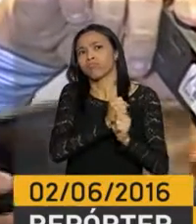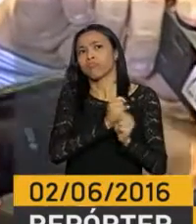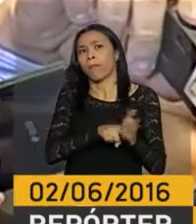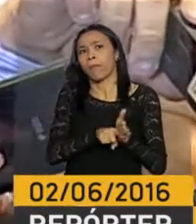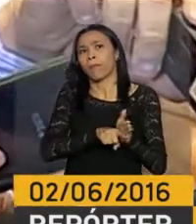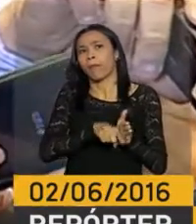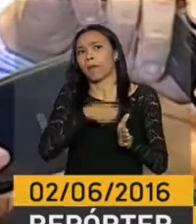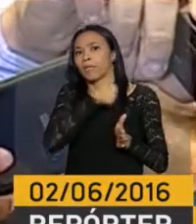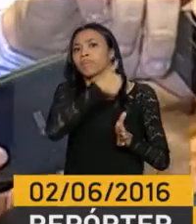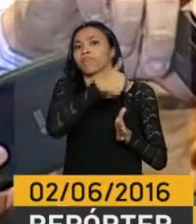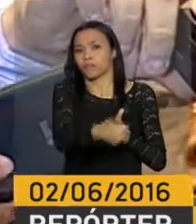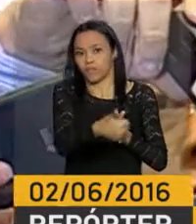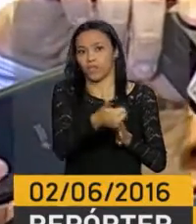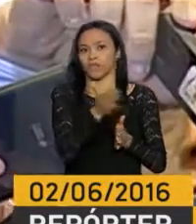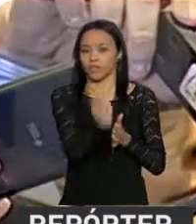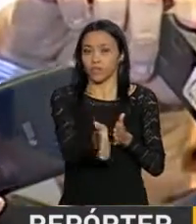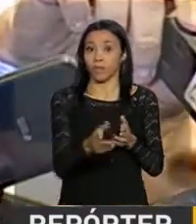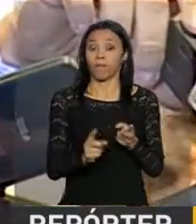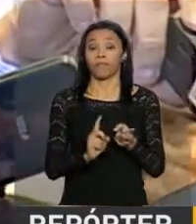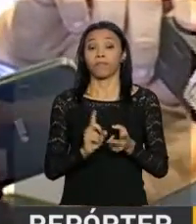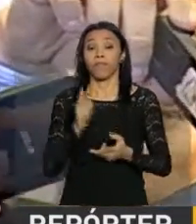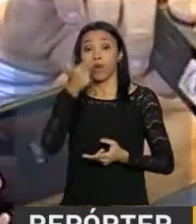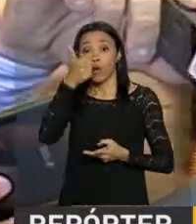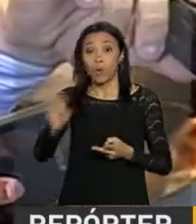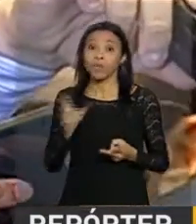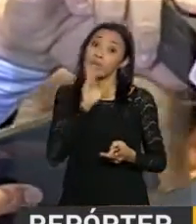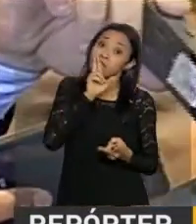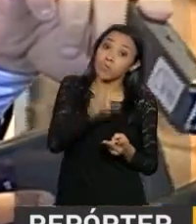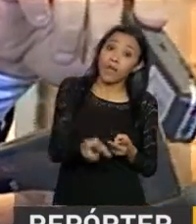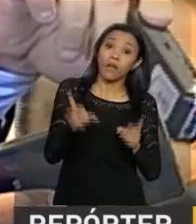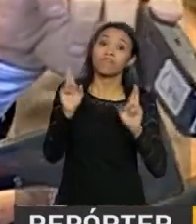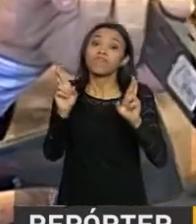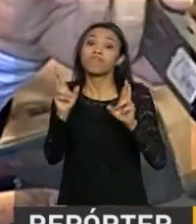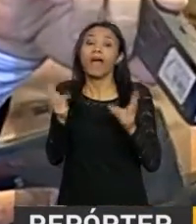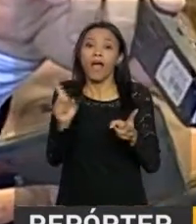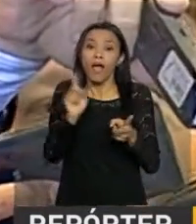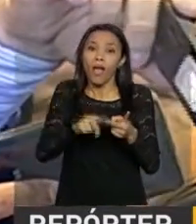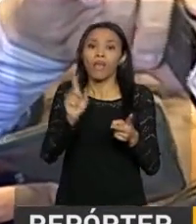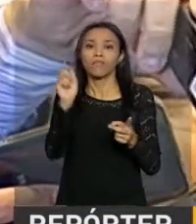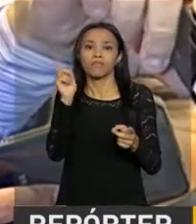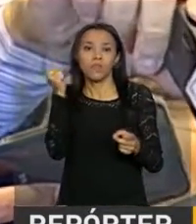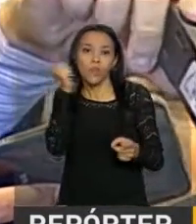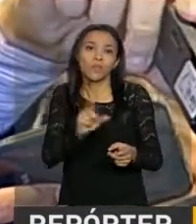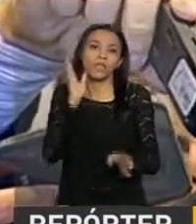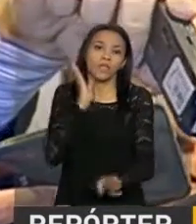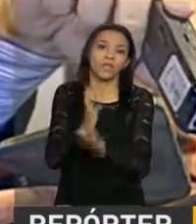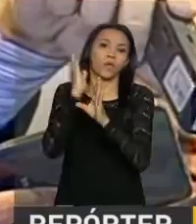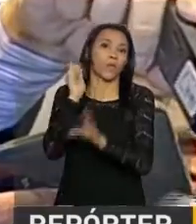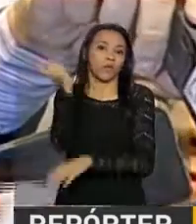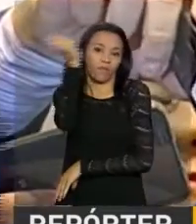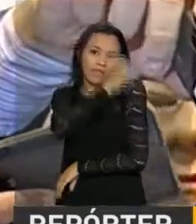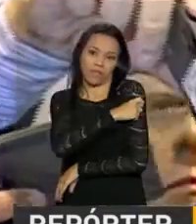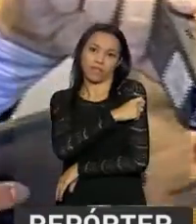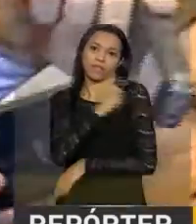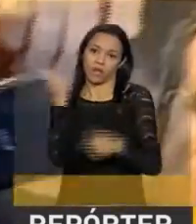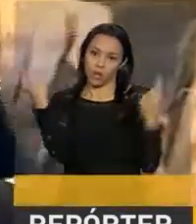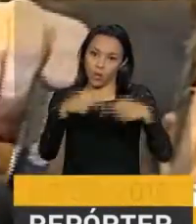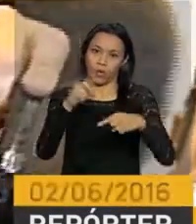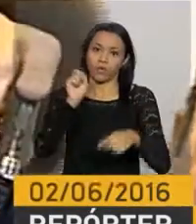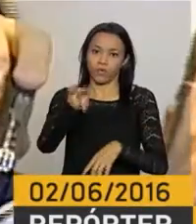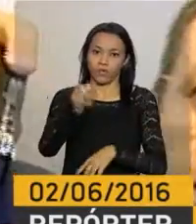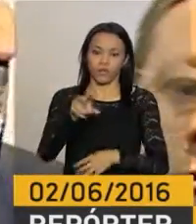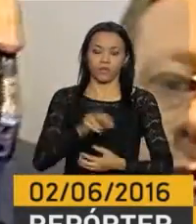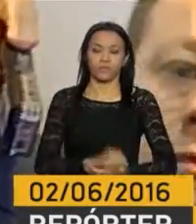resultados positivos. Em relação ao resultado esperado, é uma vacina que possa enfrentar o vírus. Ministro,